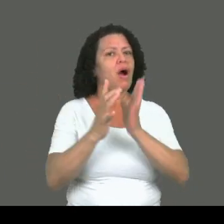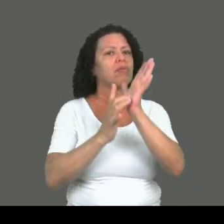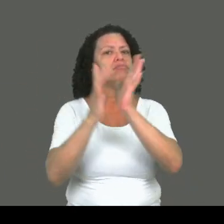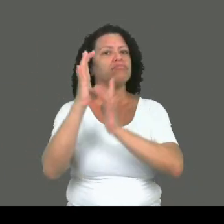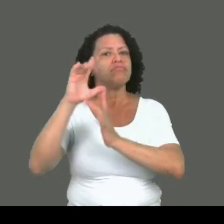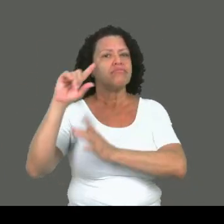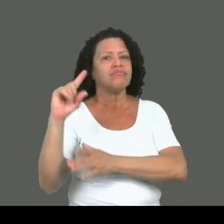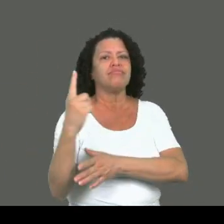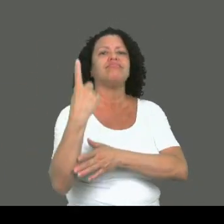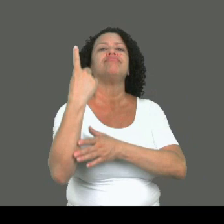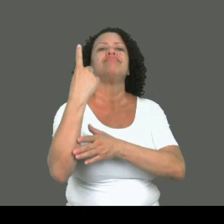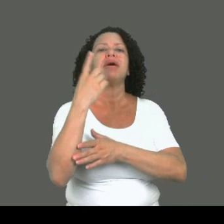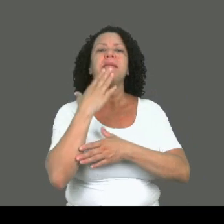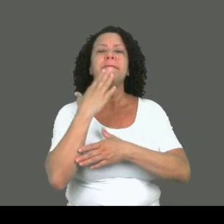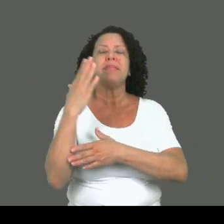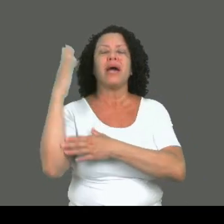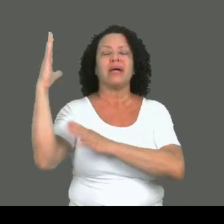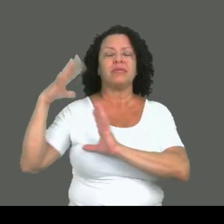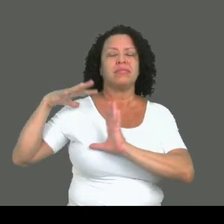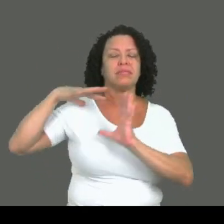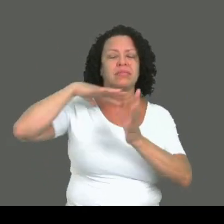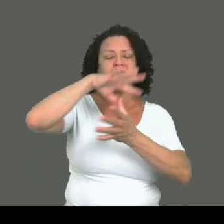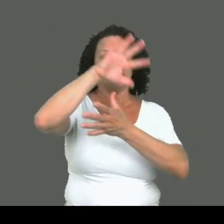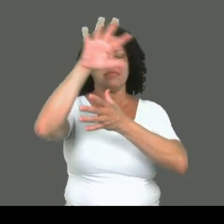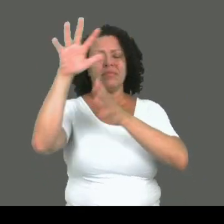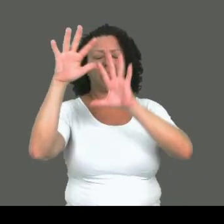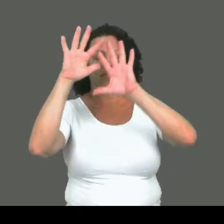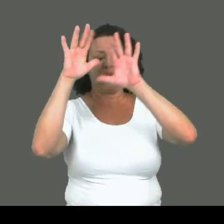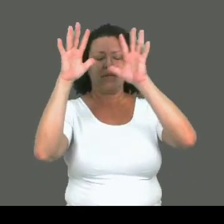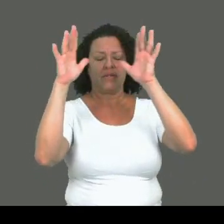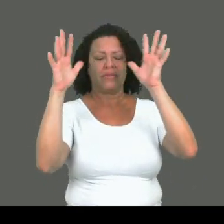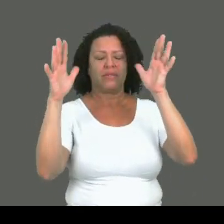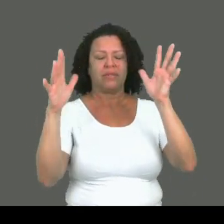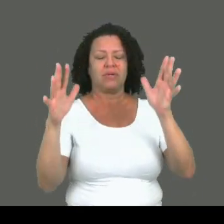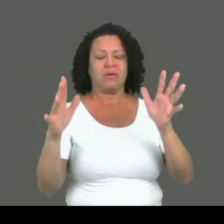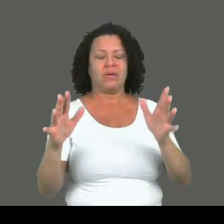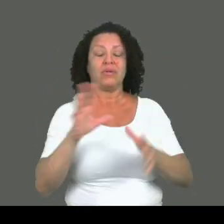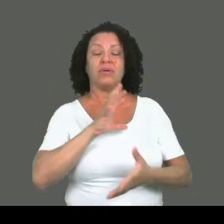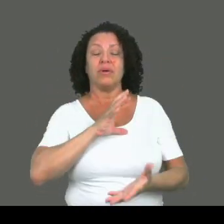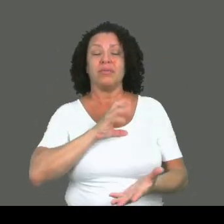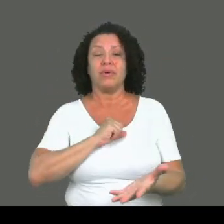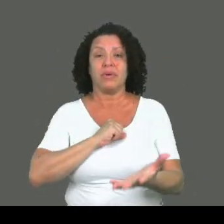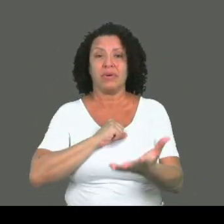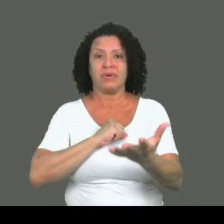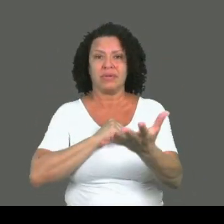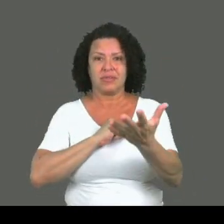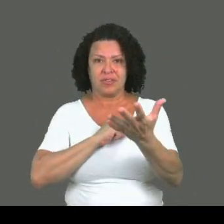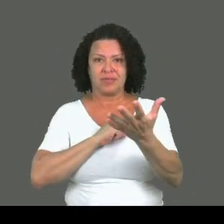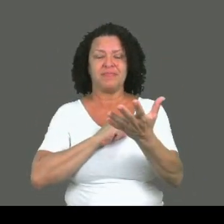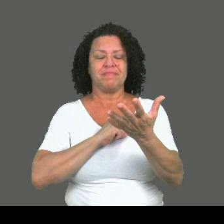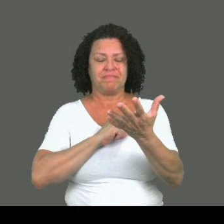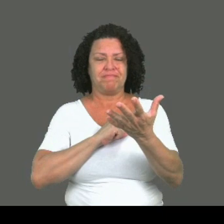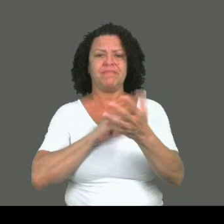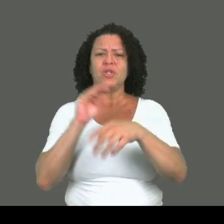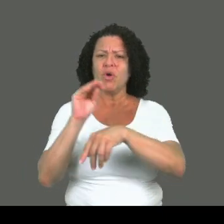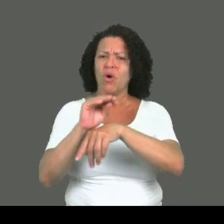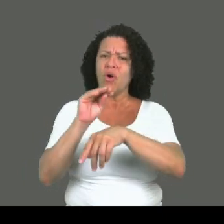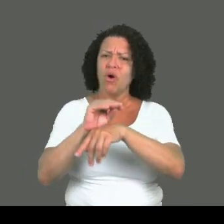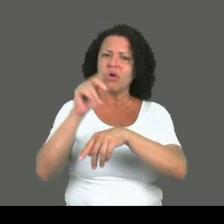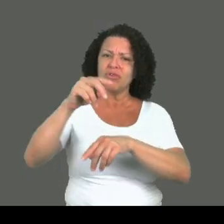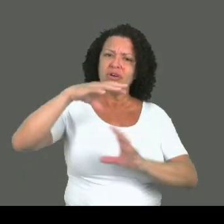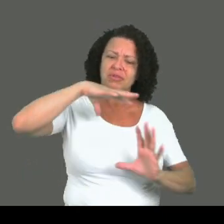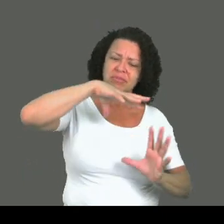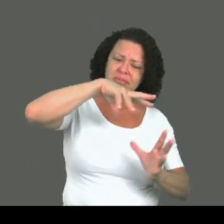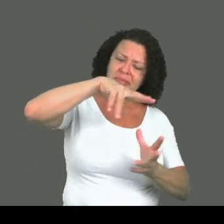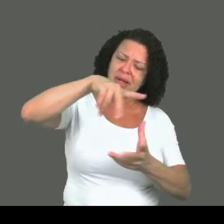Jesus, pedindo que ele nos envolva com a sua luz, com o seu amor, cuide do nosso planeta que